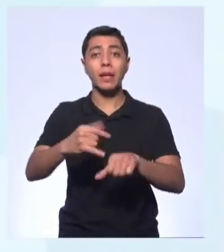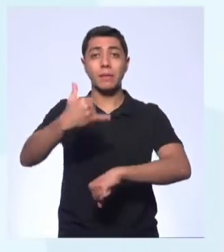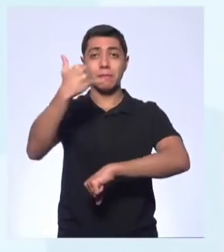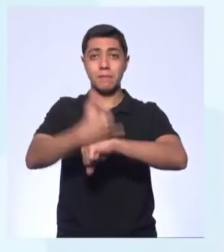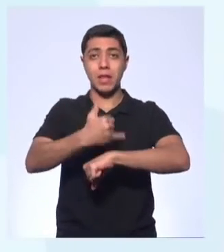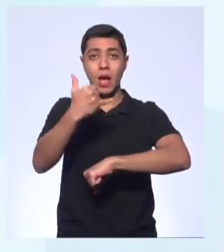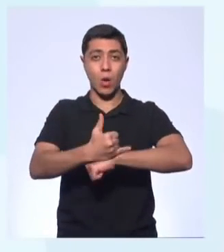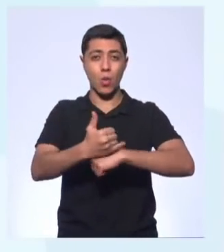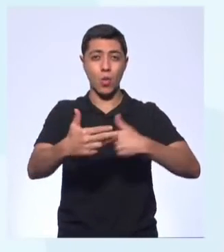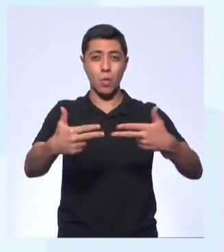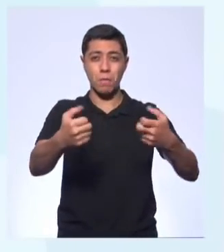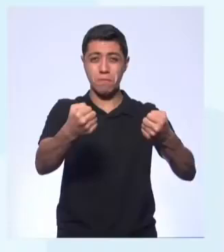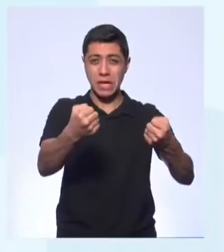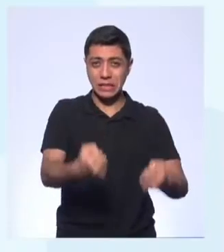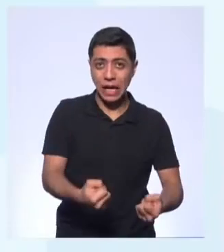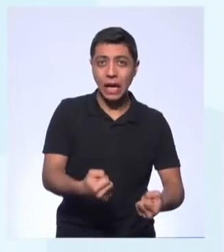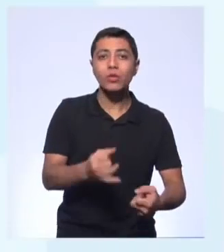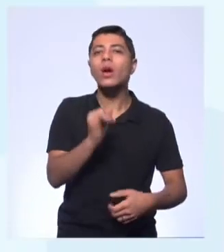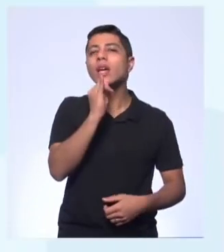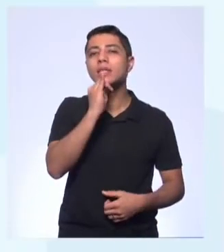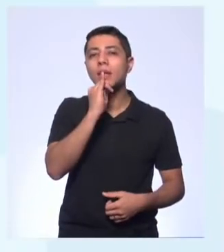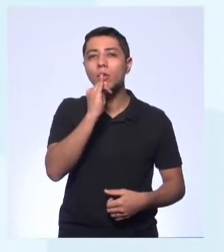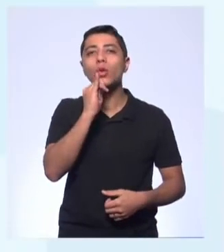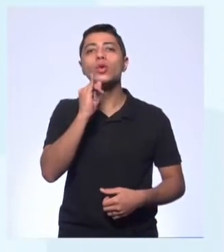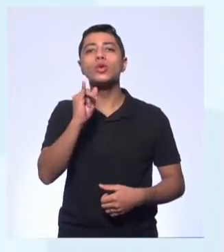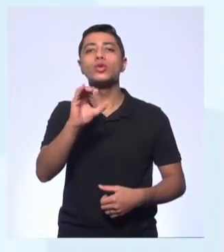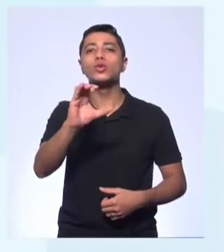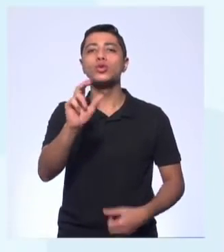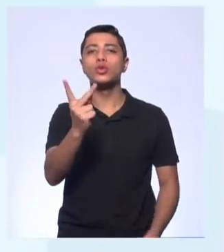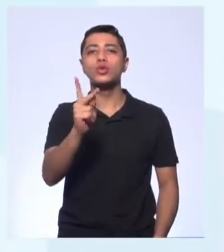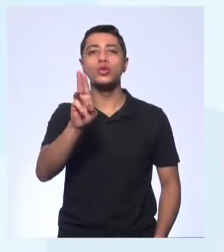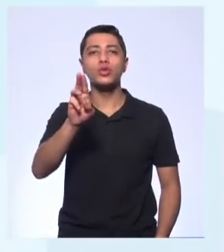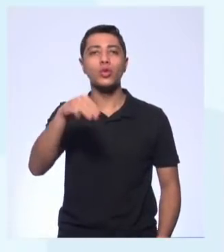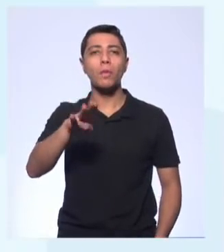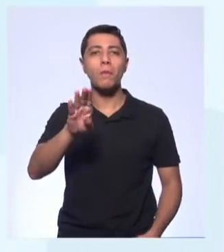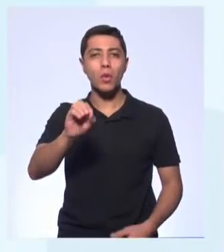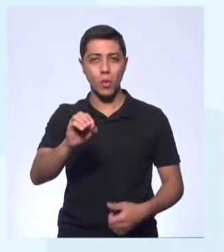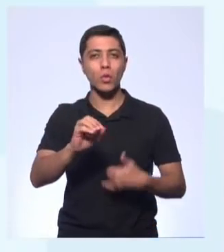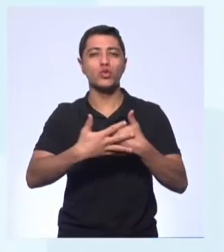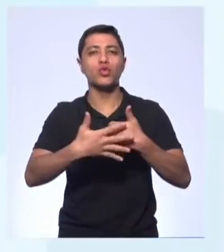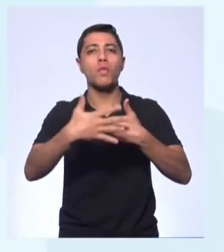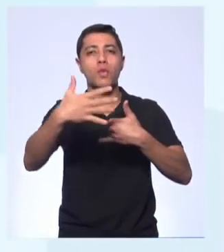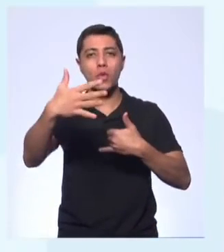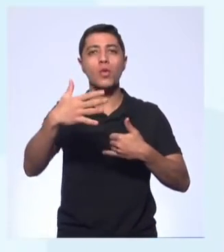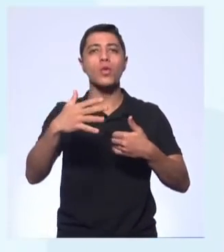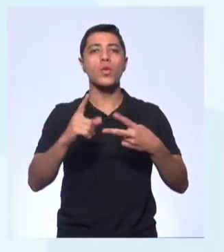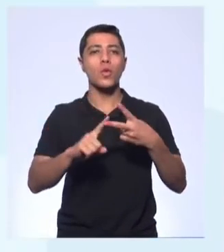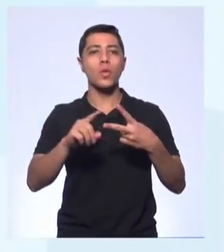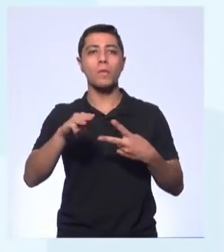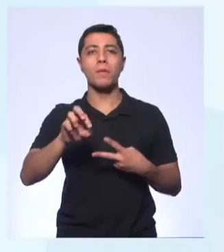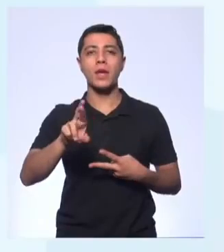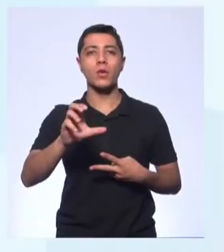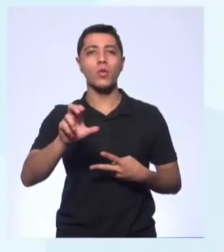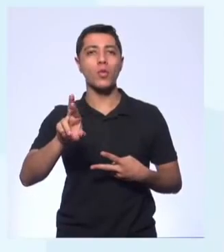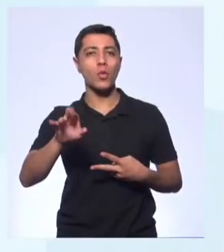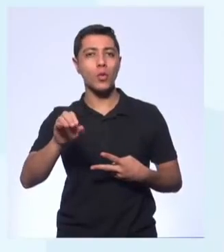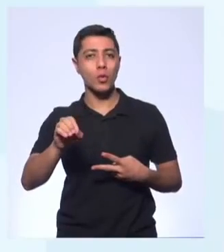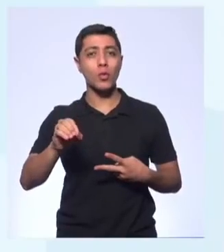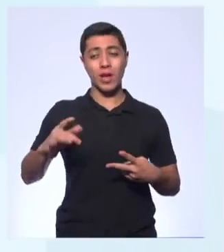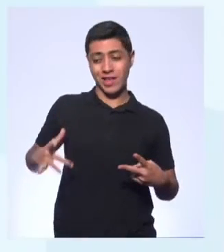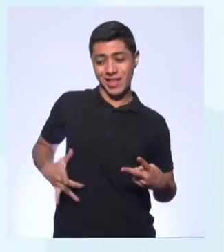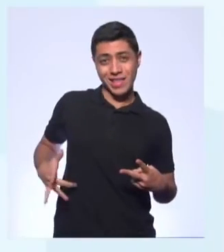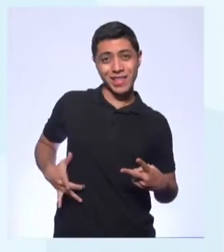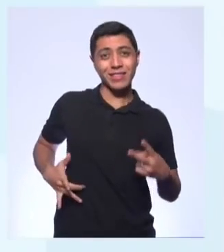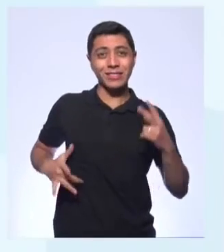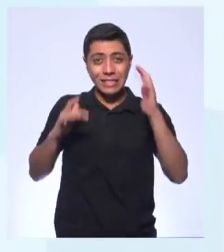aí a gente tem exemplo de chumbo, de mercúrio, pode causar danos cerebrais, danos renais, tá? Agrotóxicos, que a